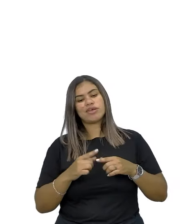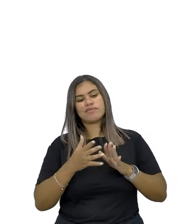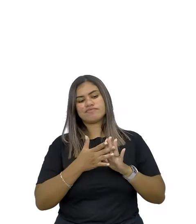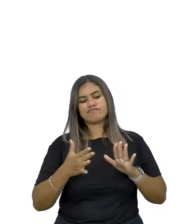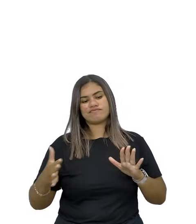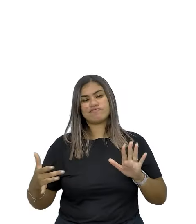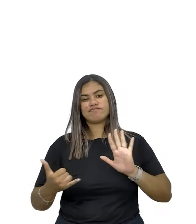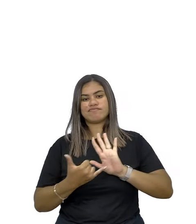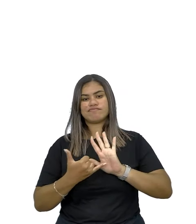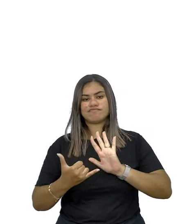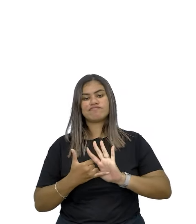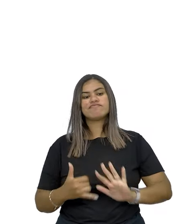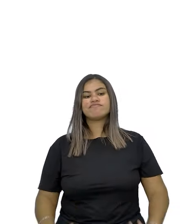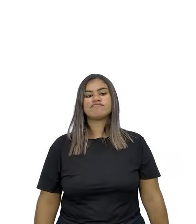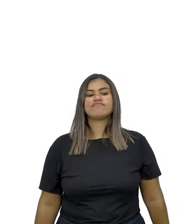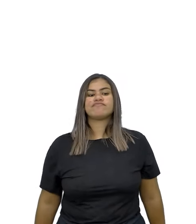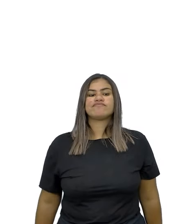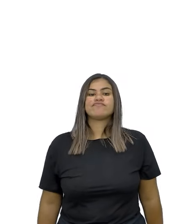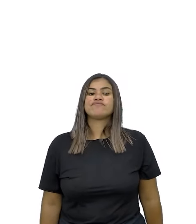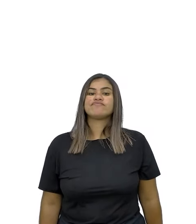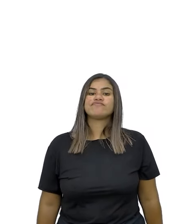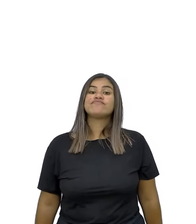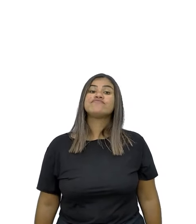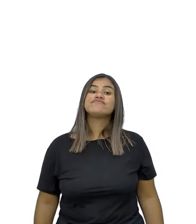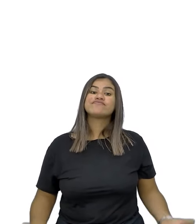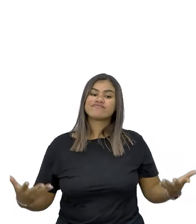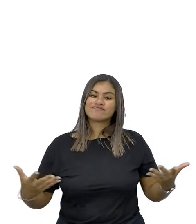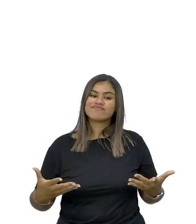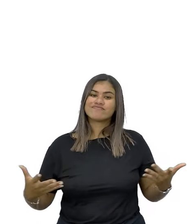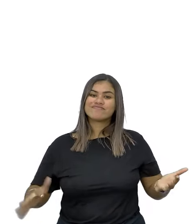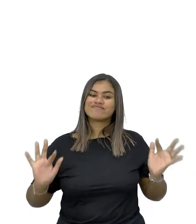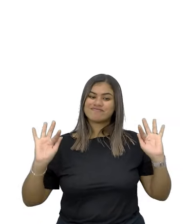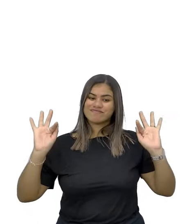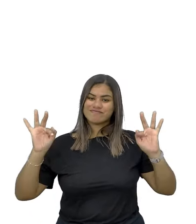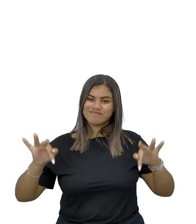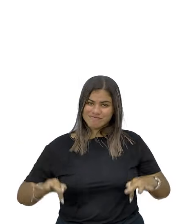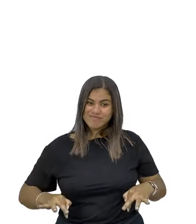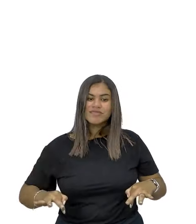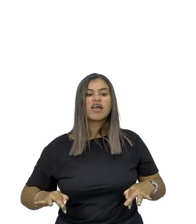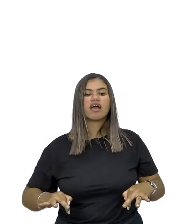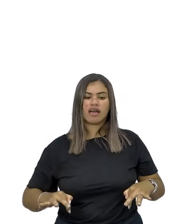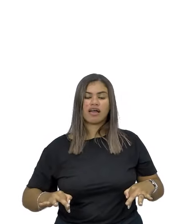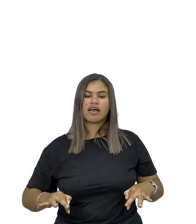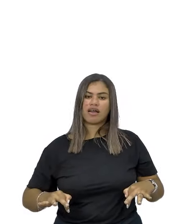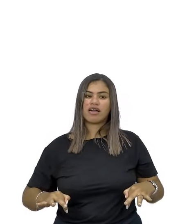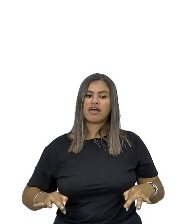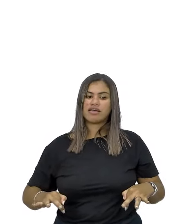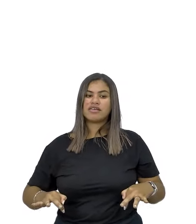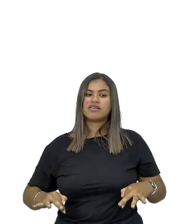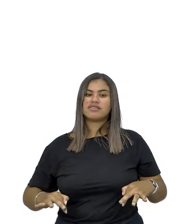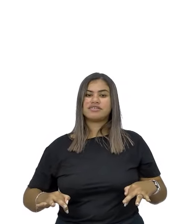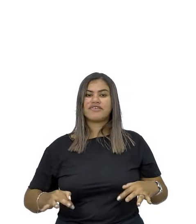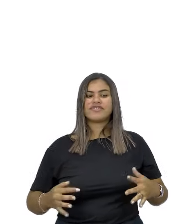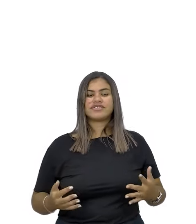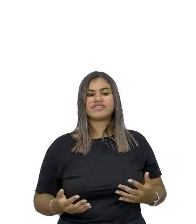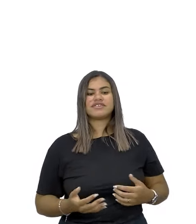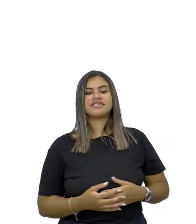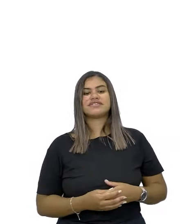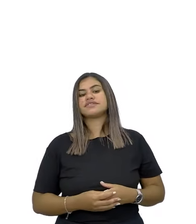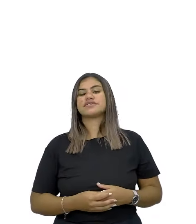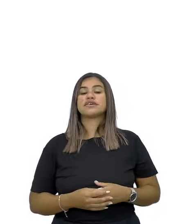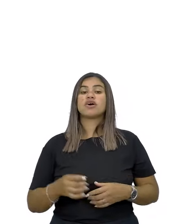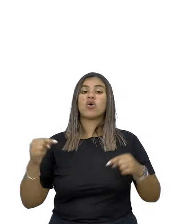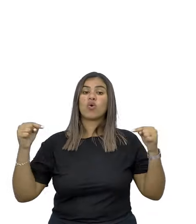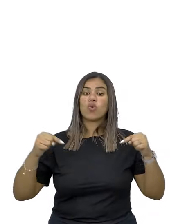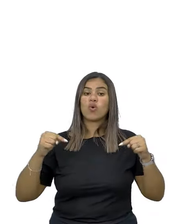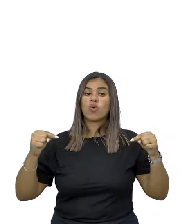de indicadores. Bom, então, para nós finalizarmos, entrar na nossa etapa final da nossa formação, o que a gente procurou